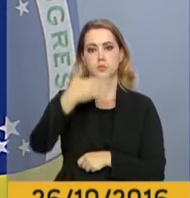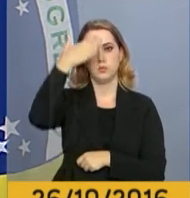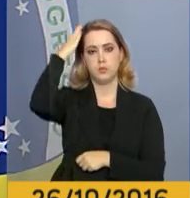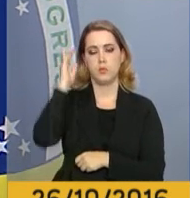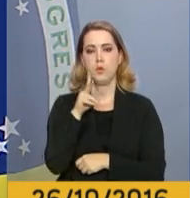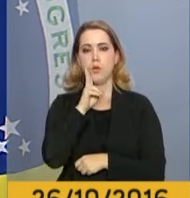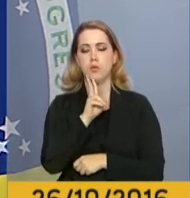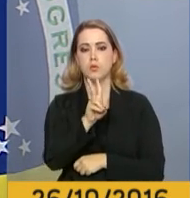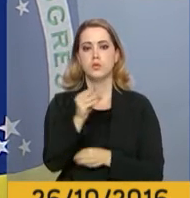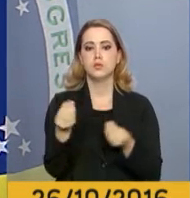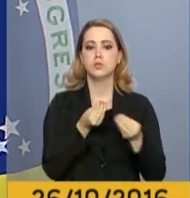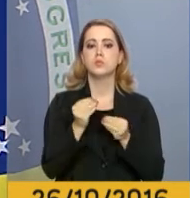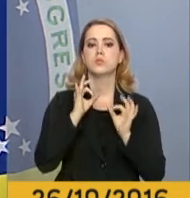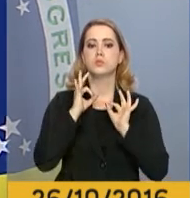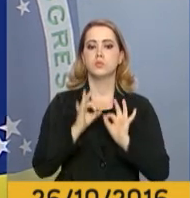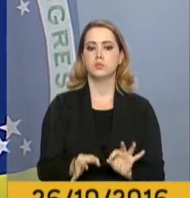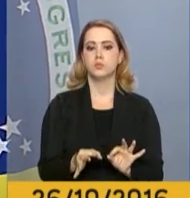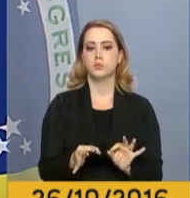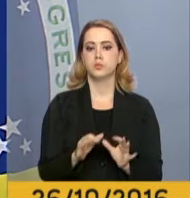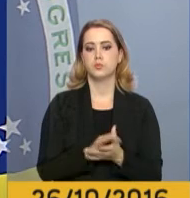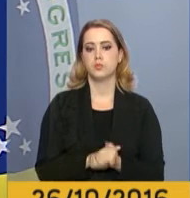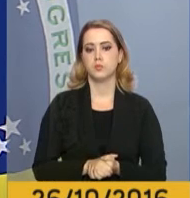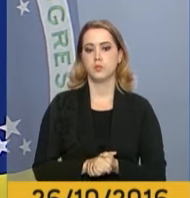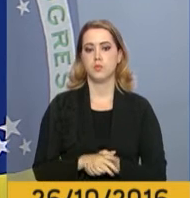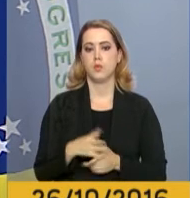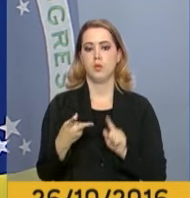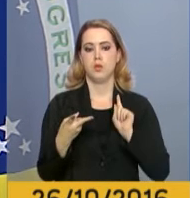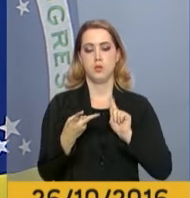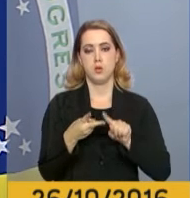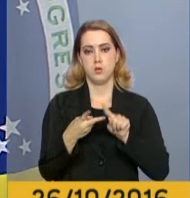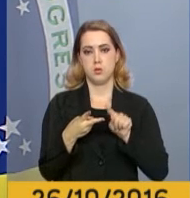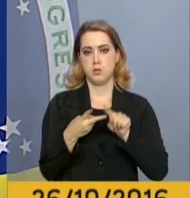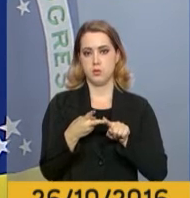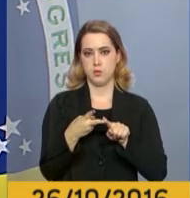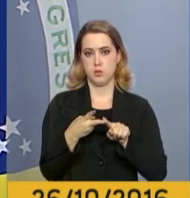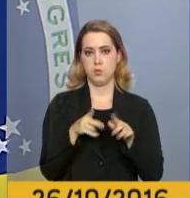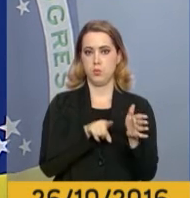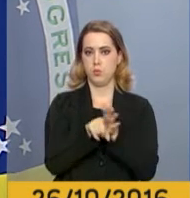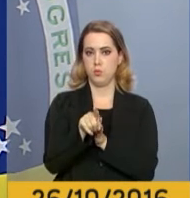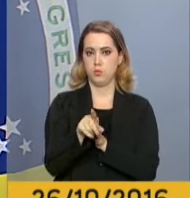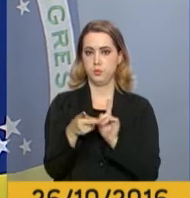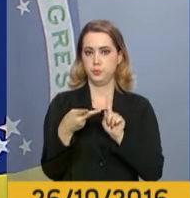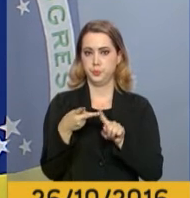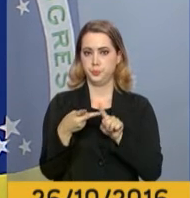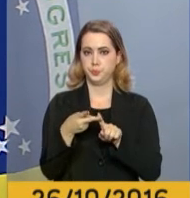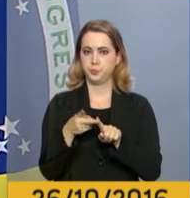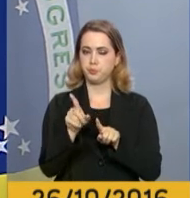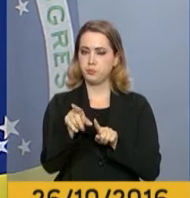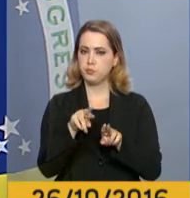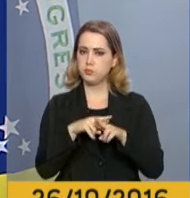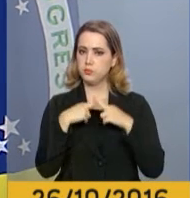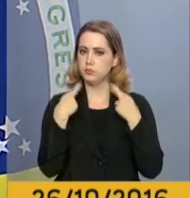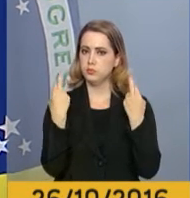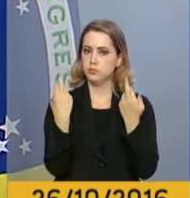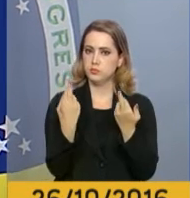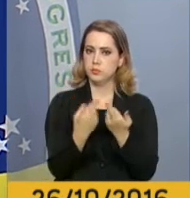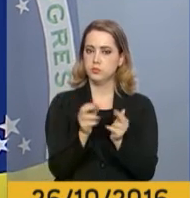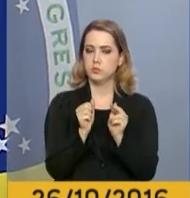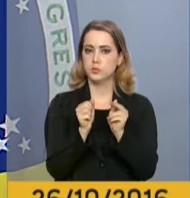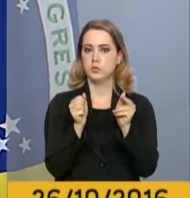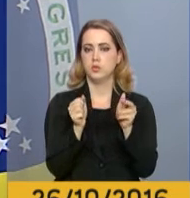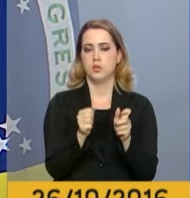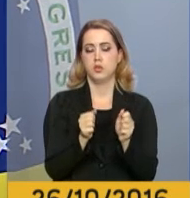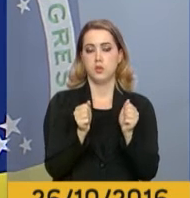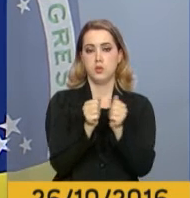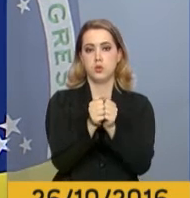procurará viabilizar. O segundo tema de interesse concerne a eventual reunião entre os presidentes